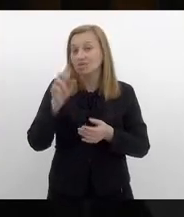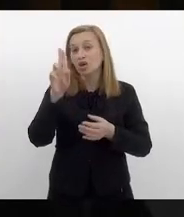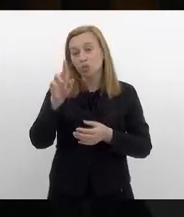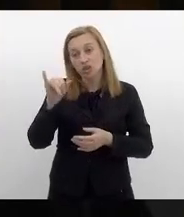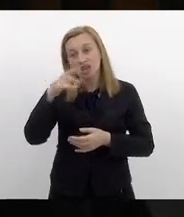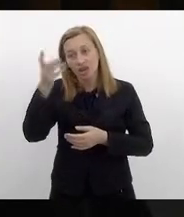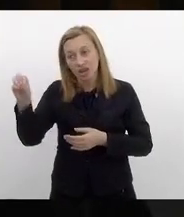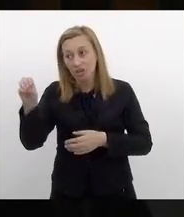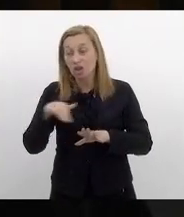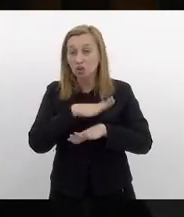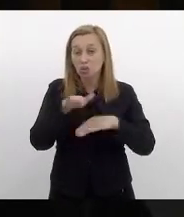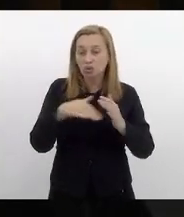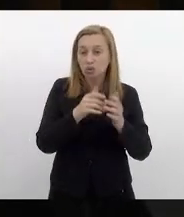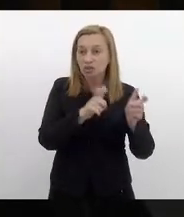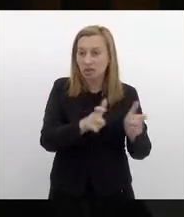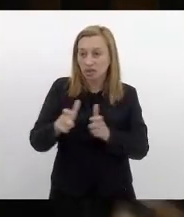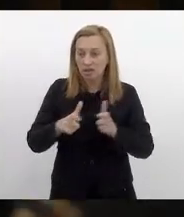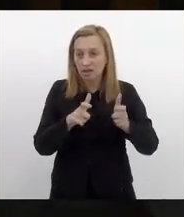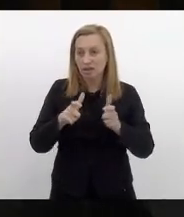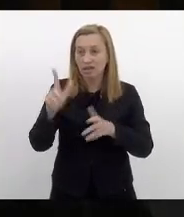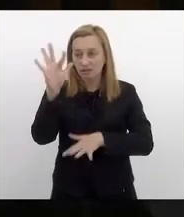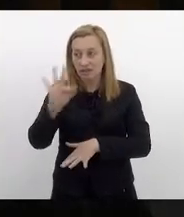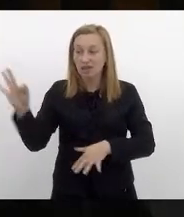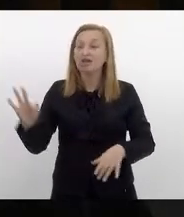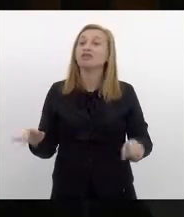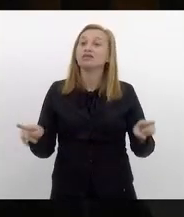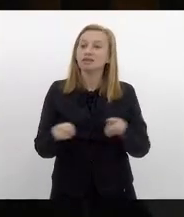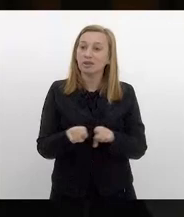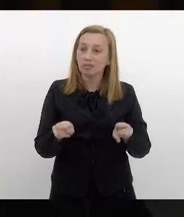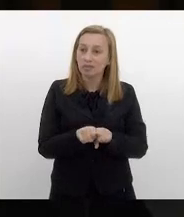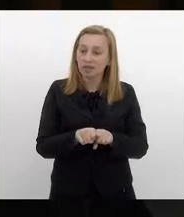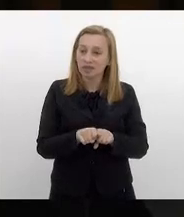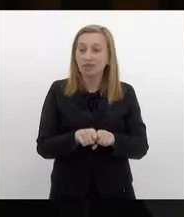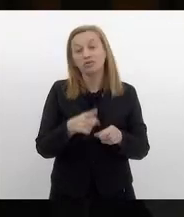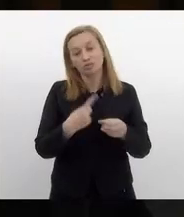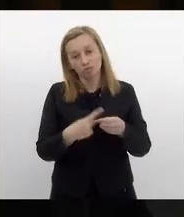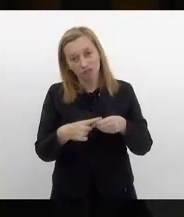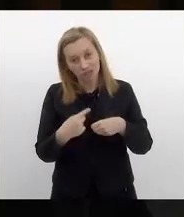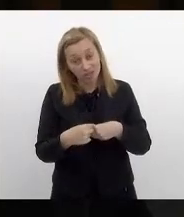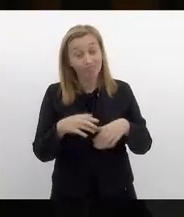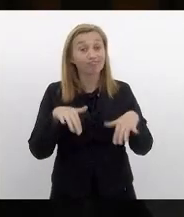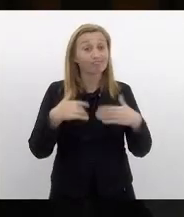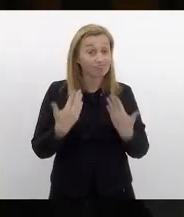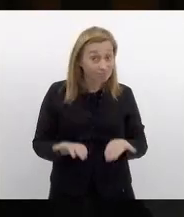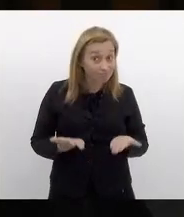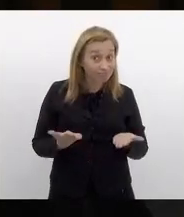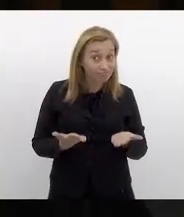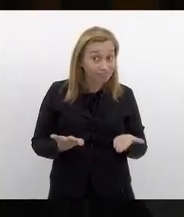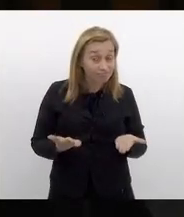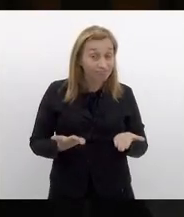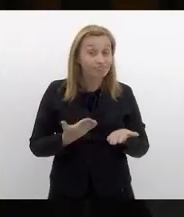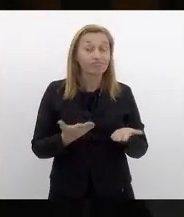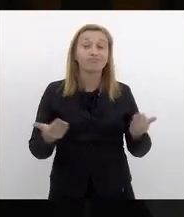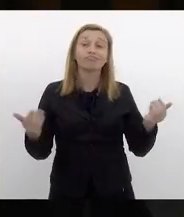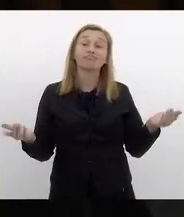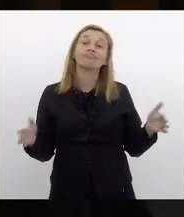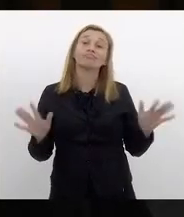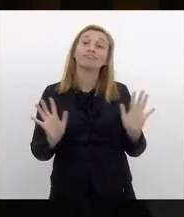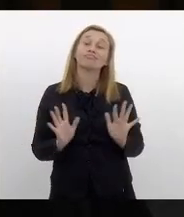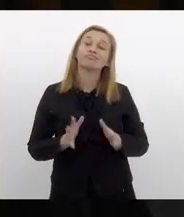e todas as unidades da federação, até mesmo os municípios. E para culminar,